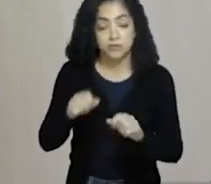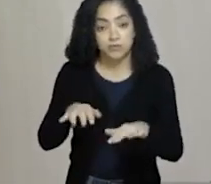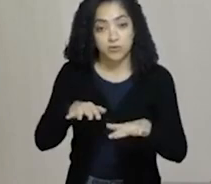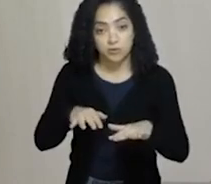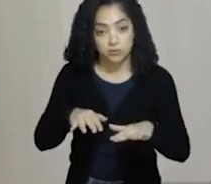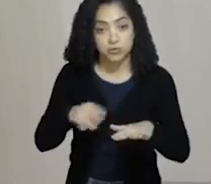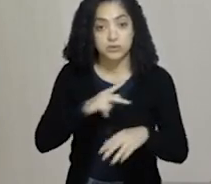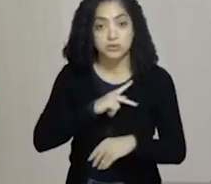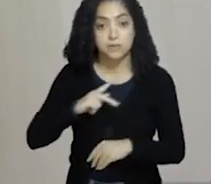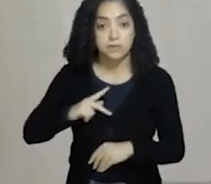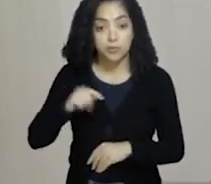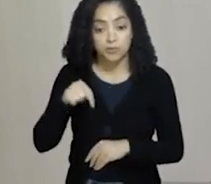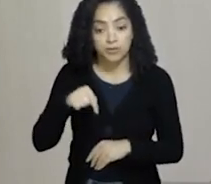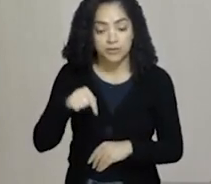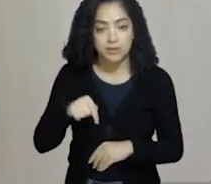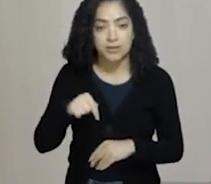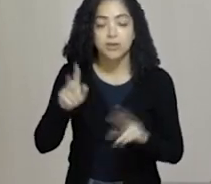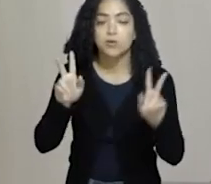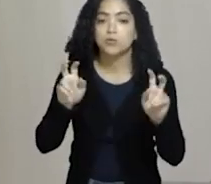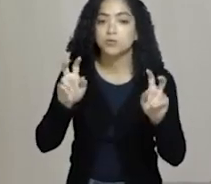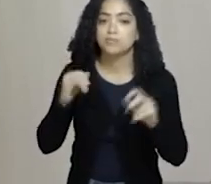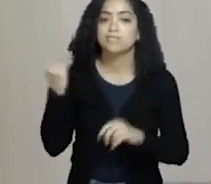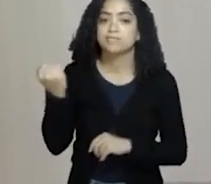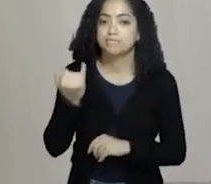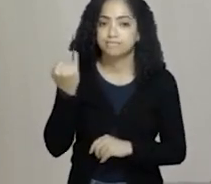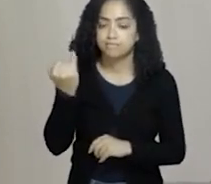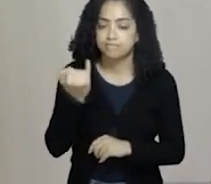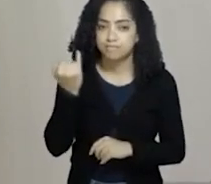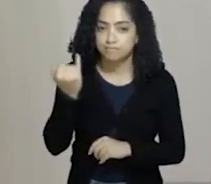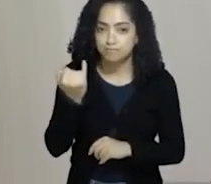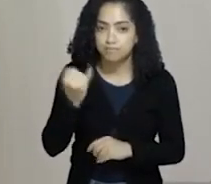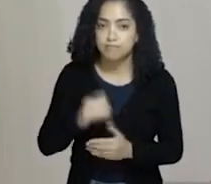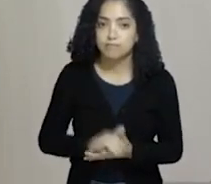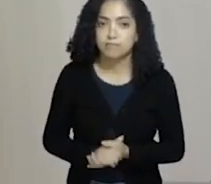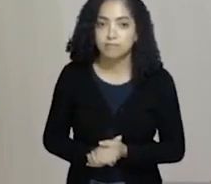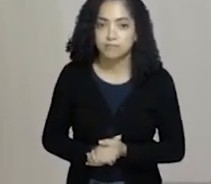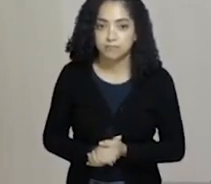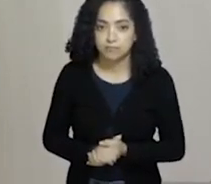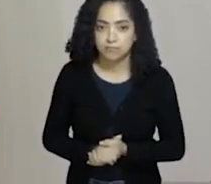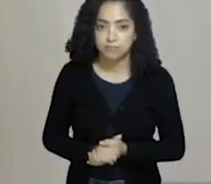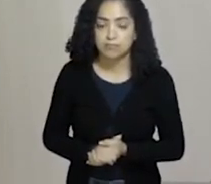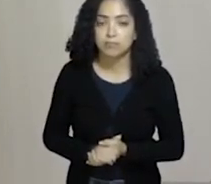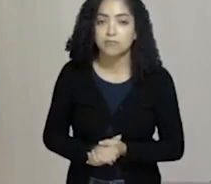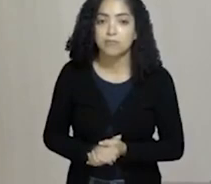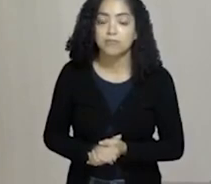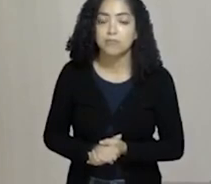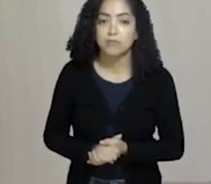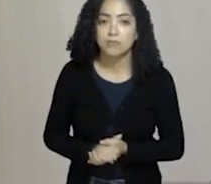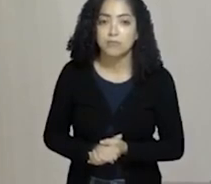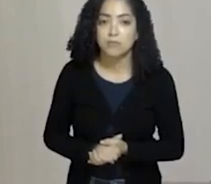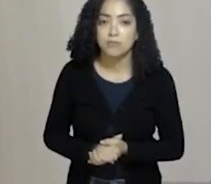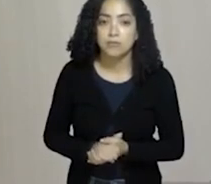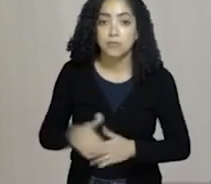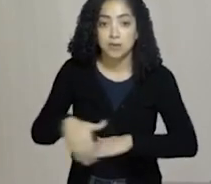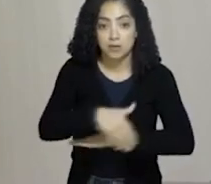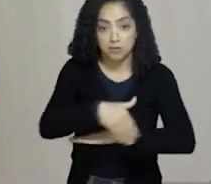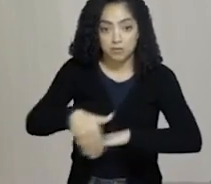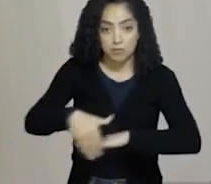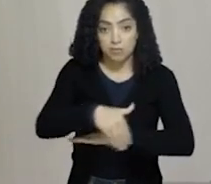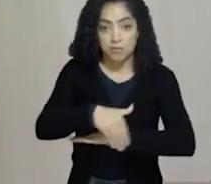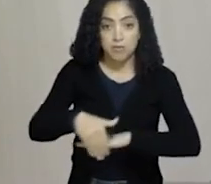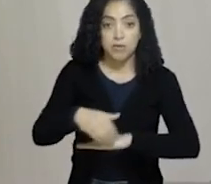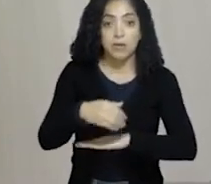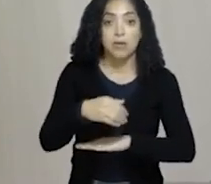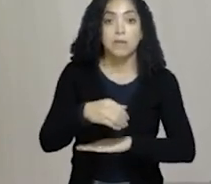Assembleia onde tratou de um tema muito importante trafegabilidade na br-101